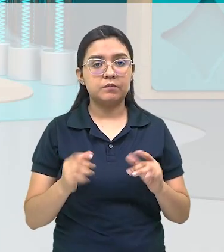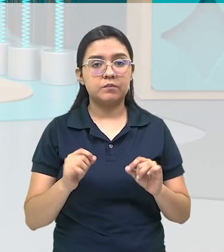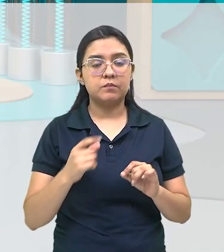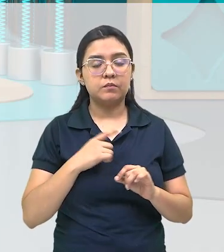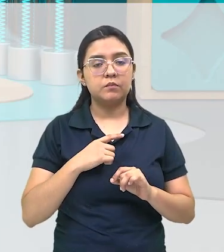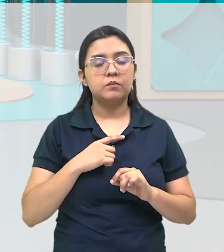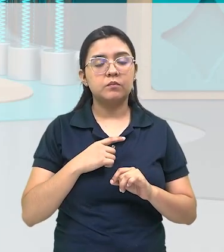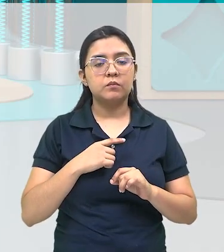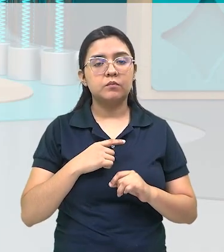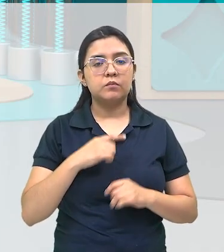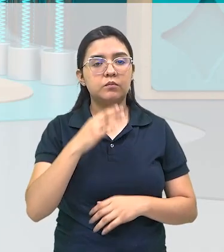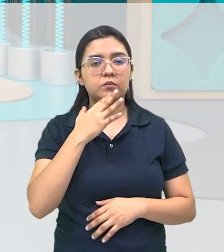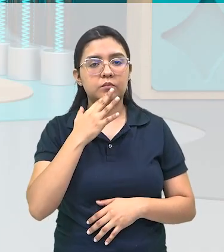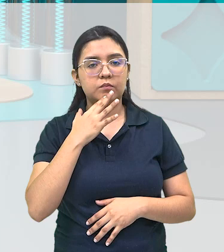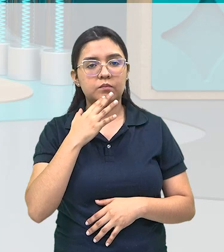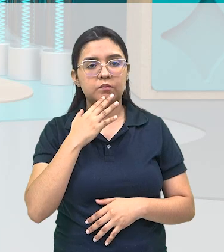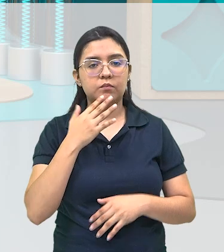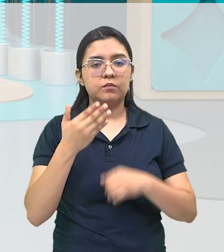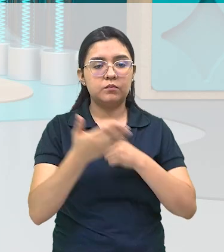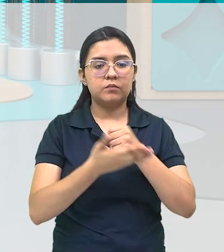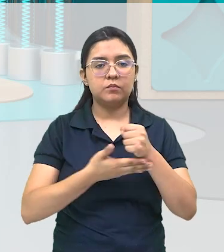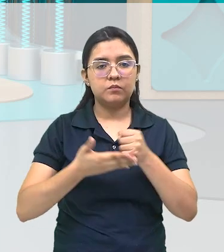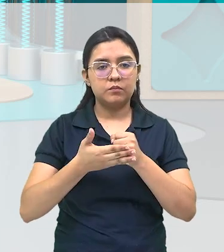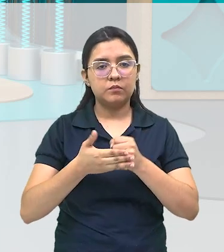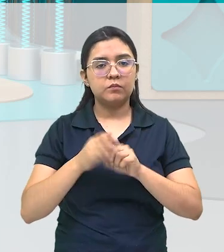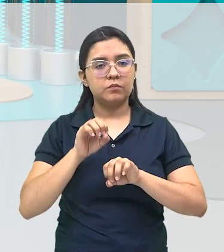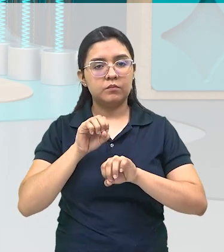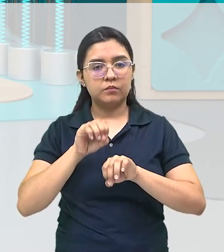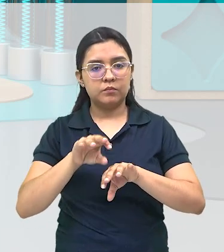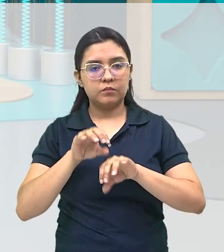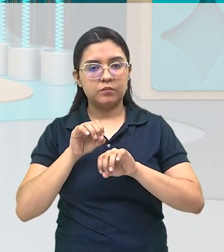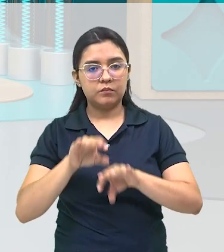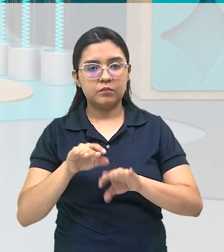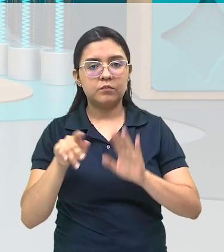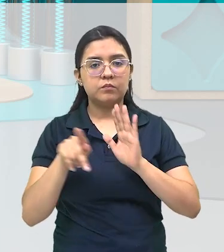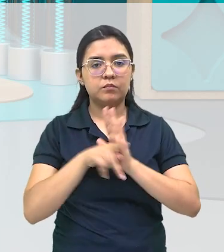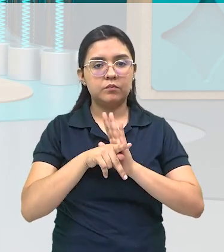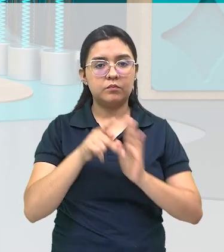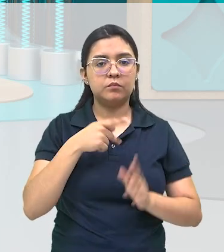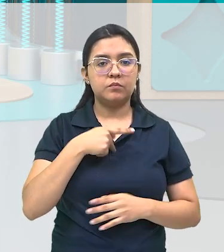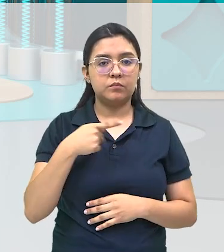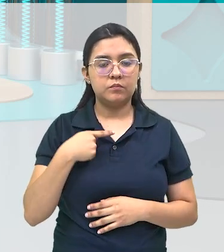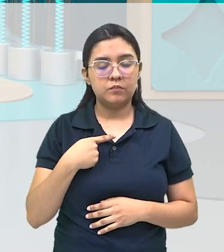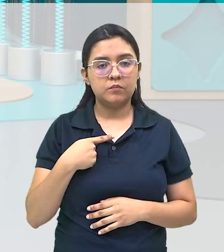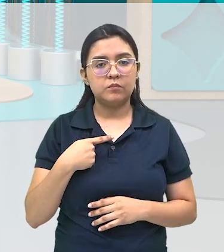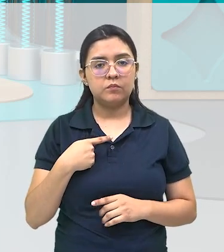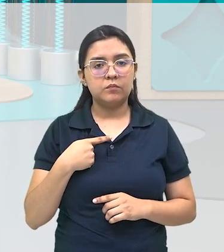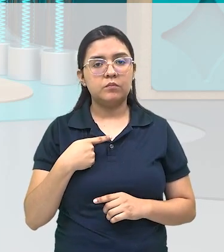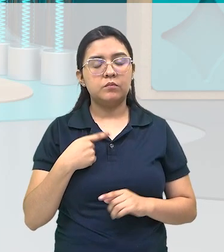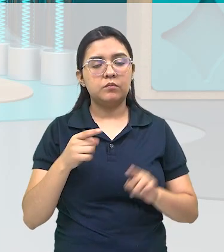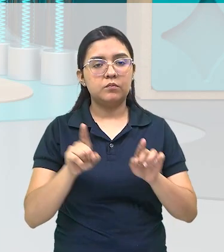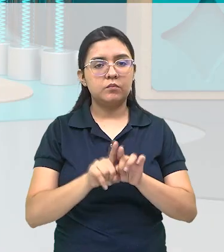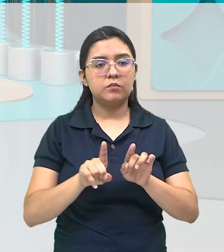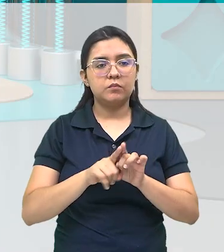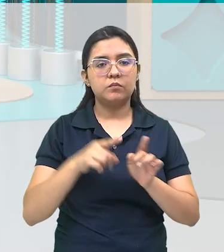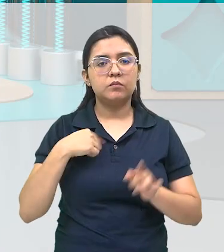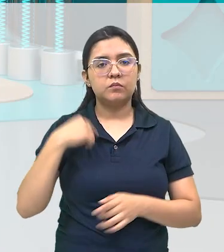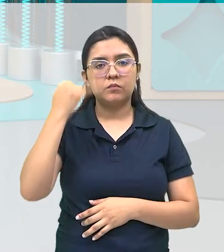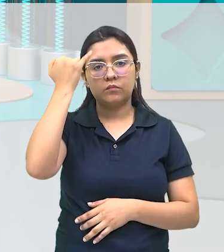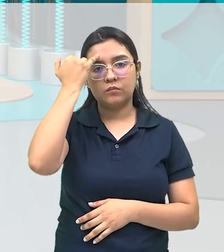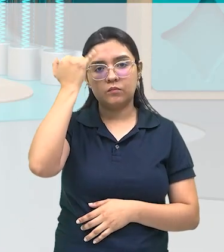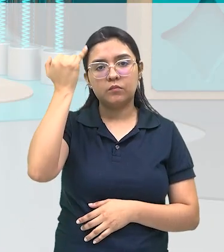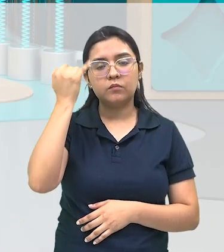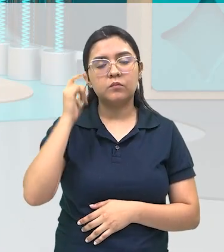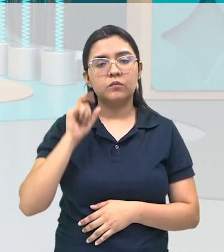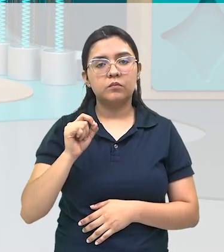os princípios, né, e os ensinamentos desse pastor shintoísta, foi então que ele teve uma iluminação, né,